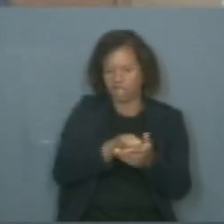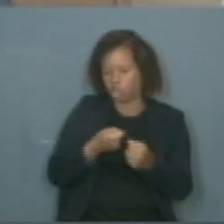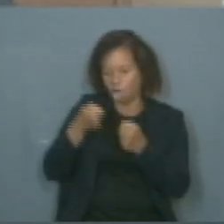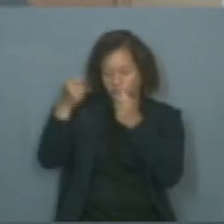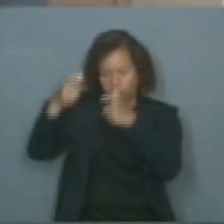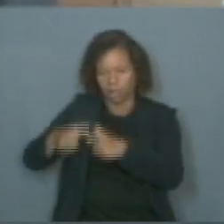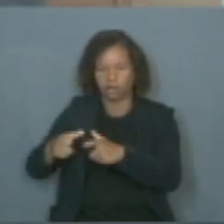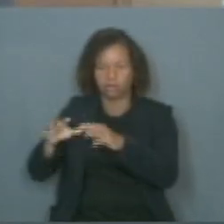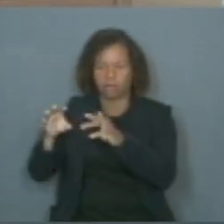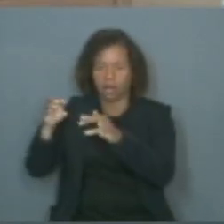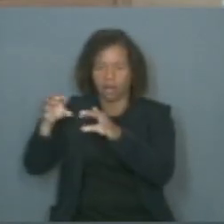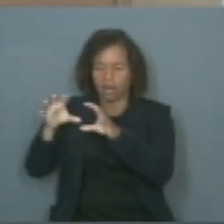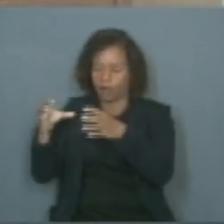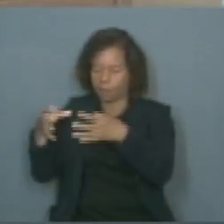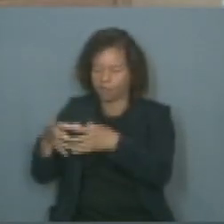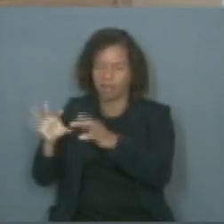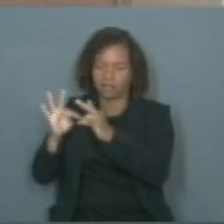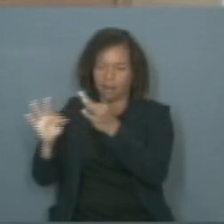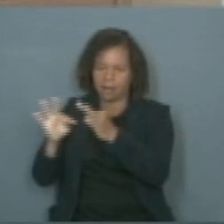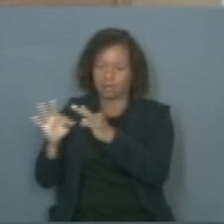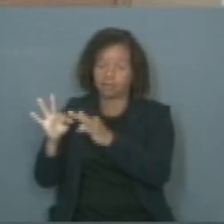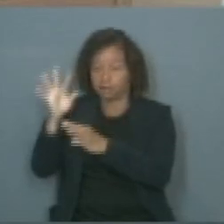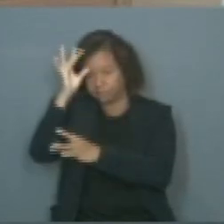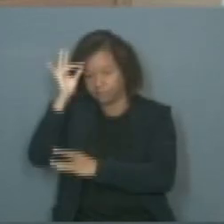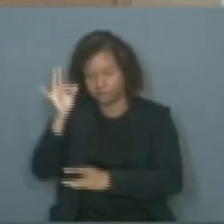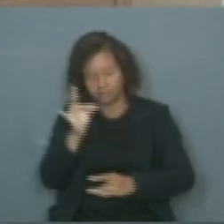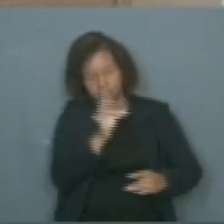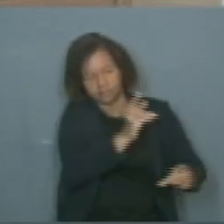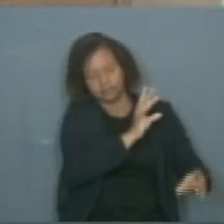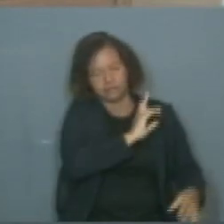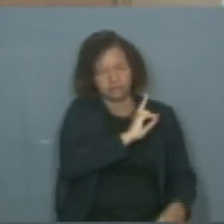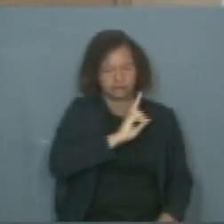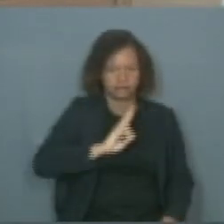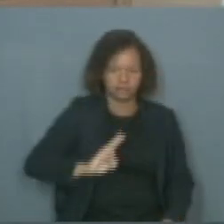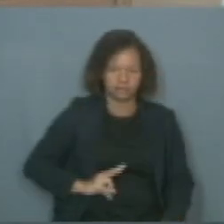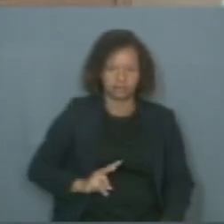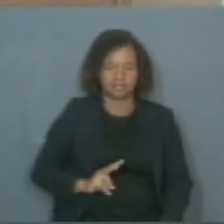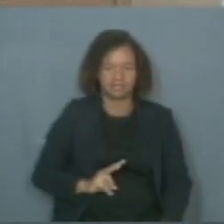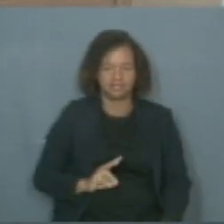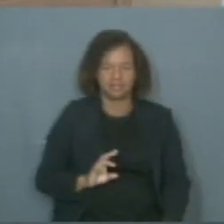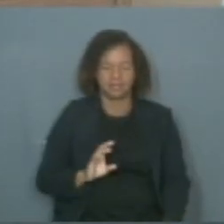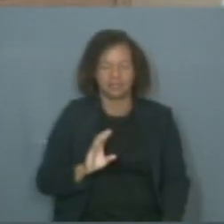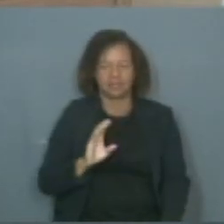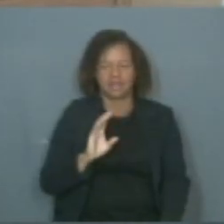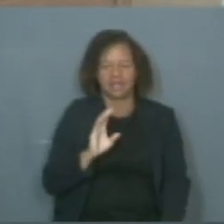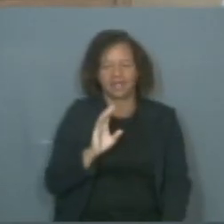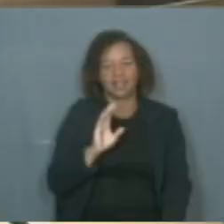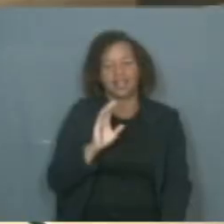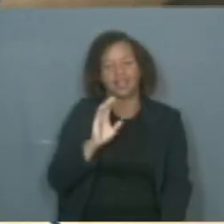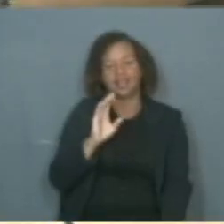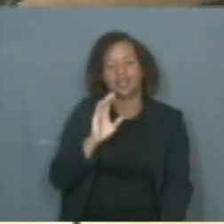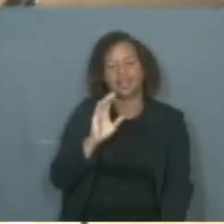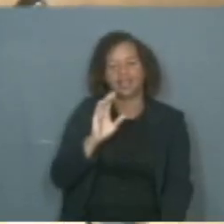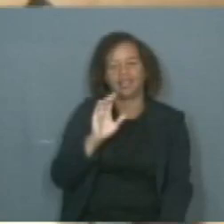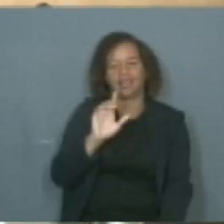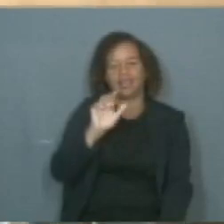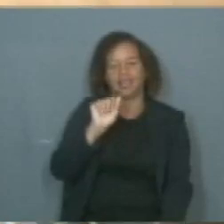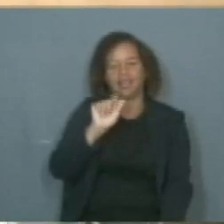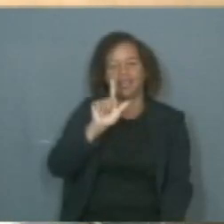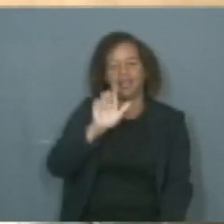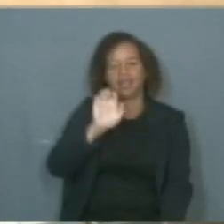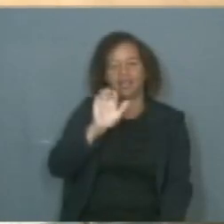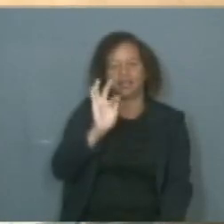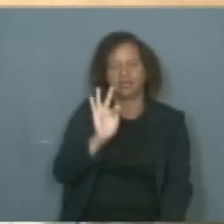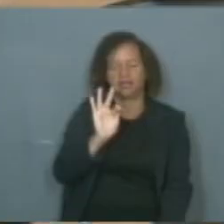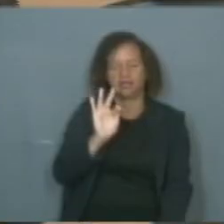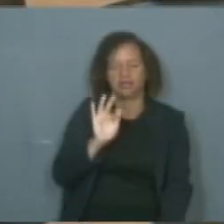hub. Mas eu passo a palavra para o vereador, o menino Cleiton Colles. Vereadora,